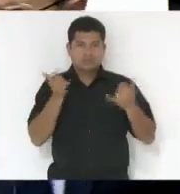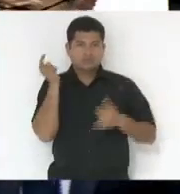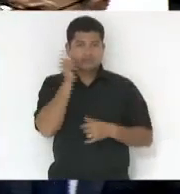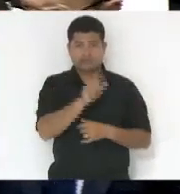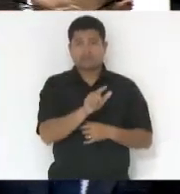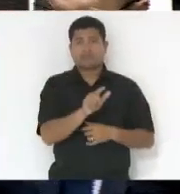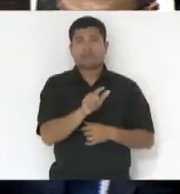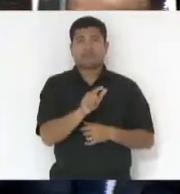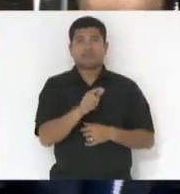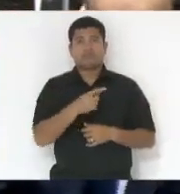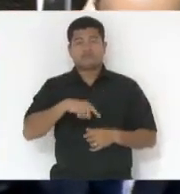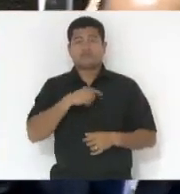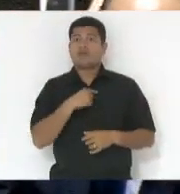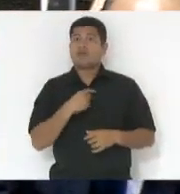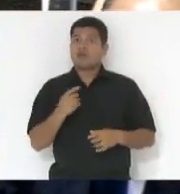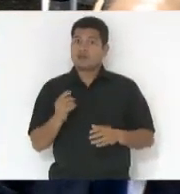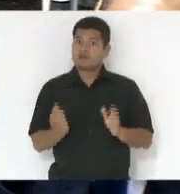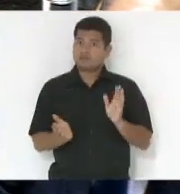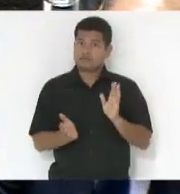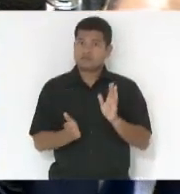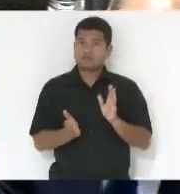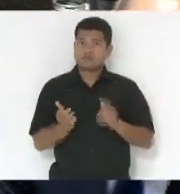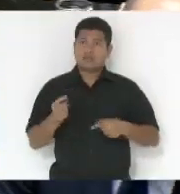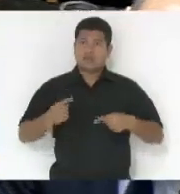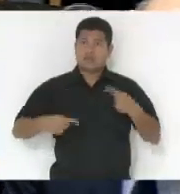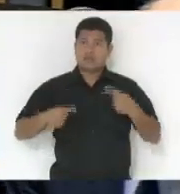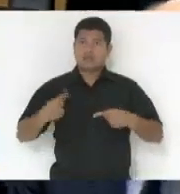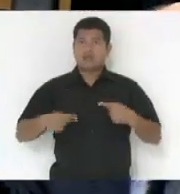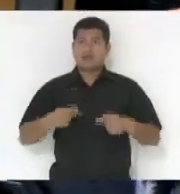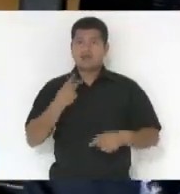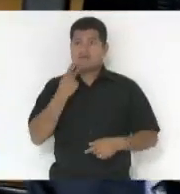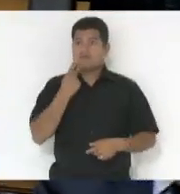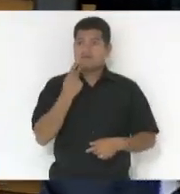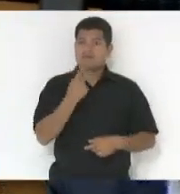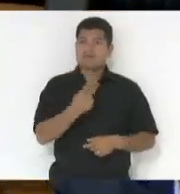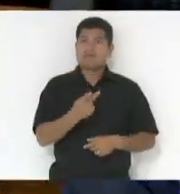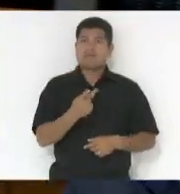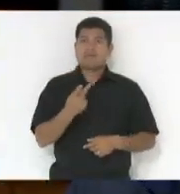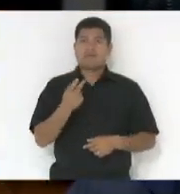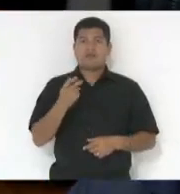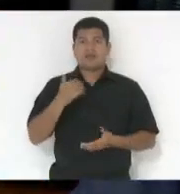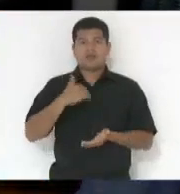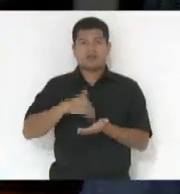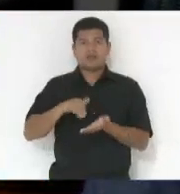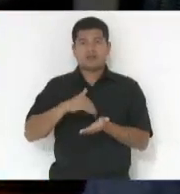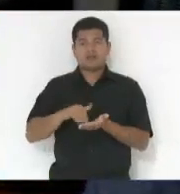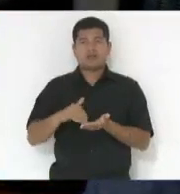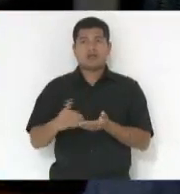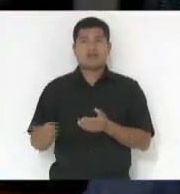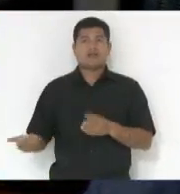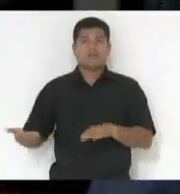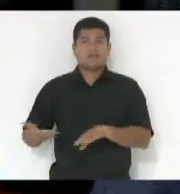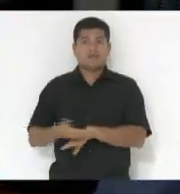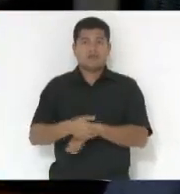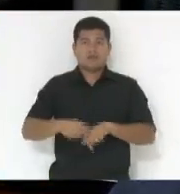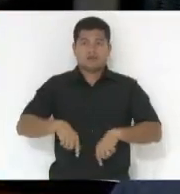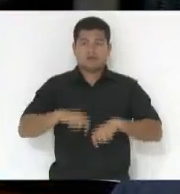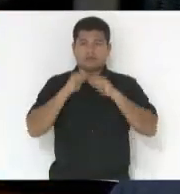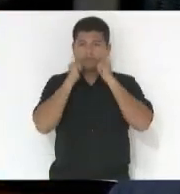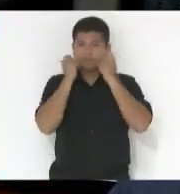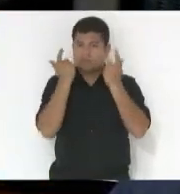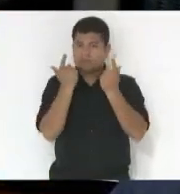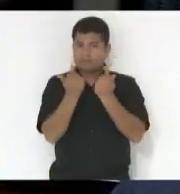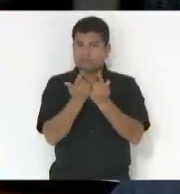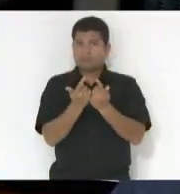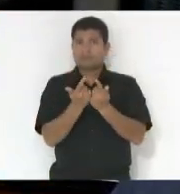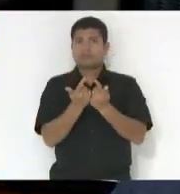Nós estamos tratando de um caso aqui por uma fala de um secretário que veio aqui na casa